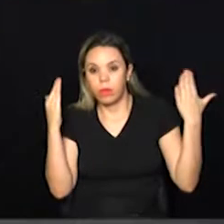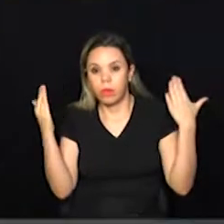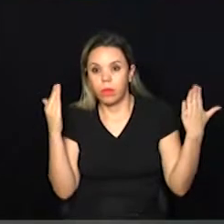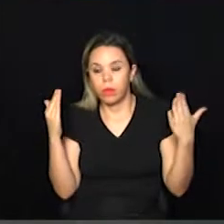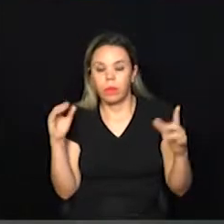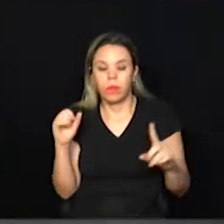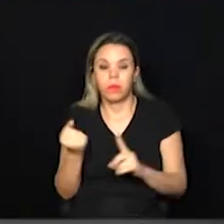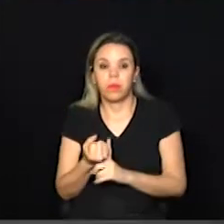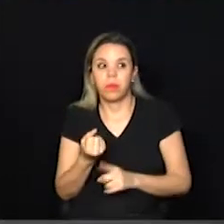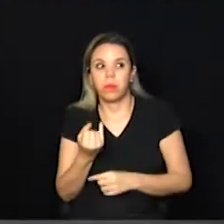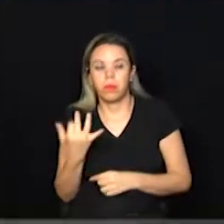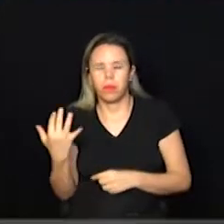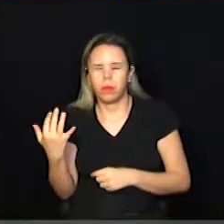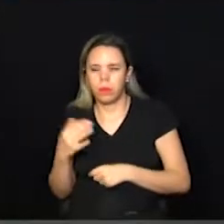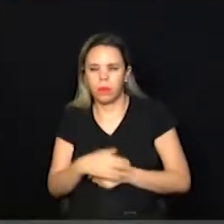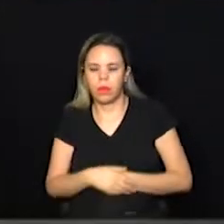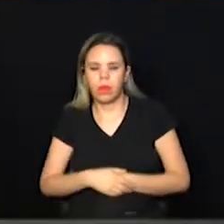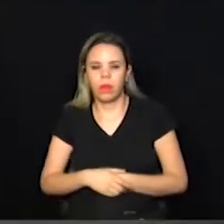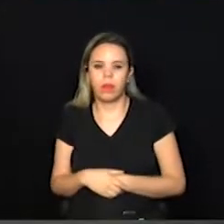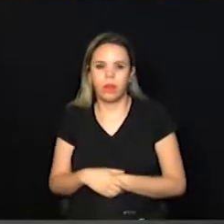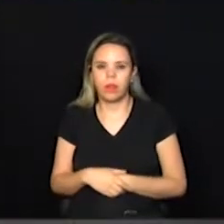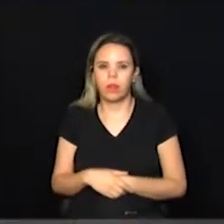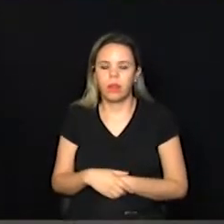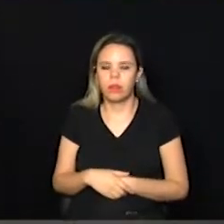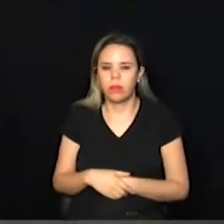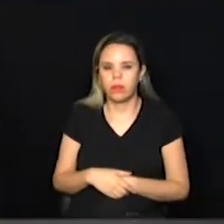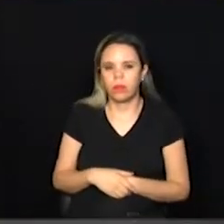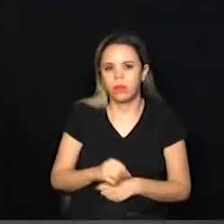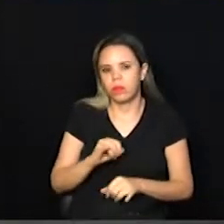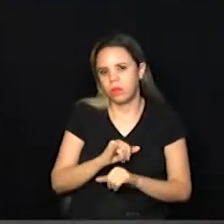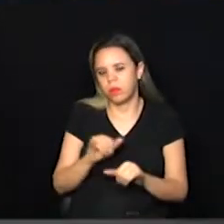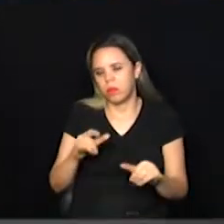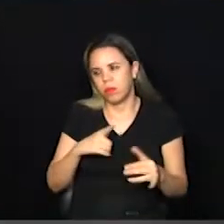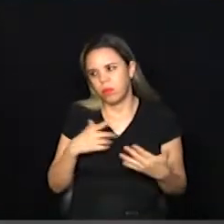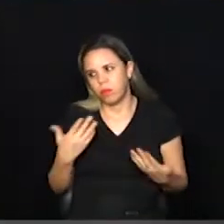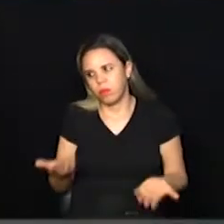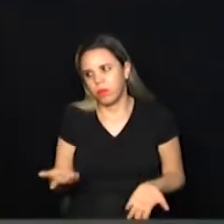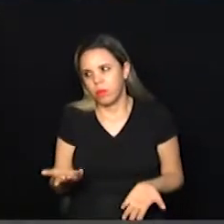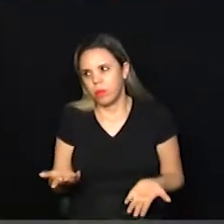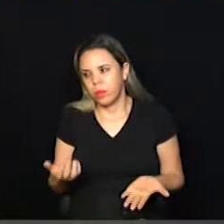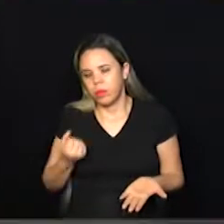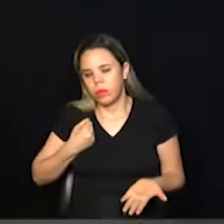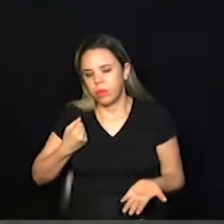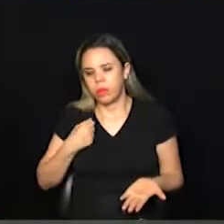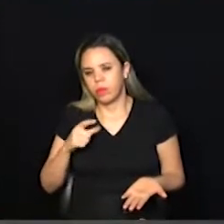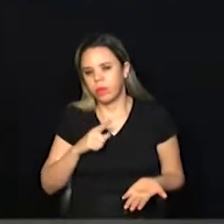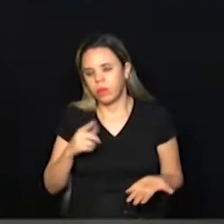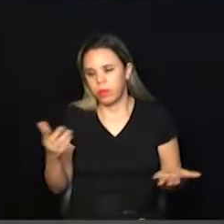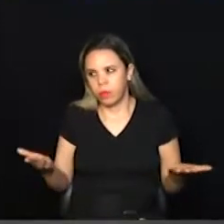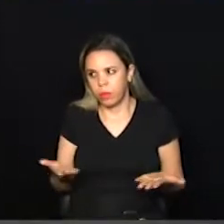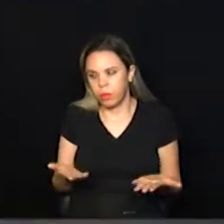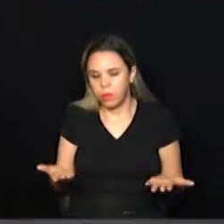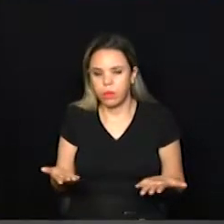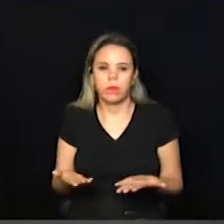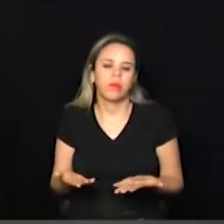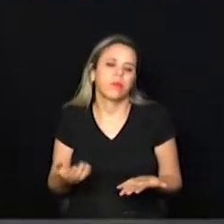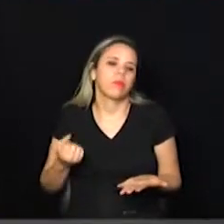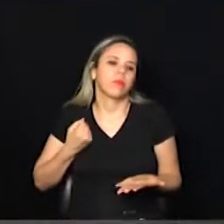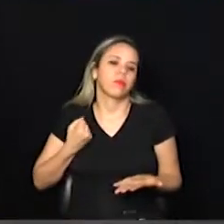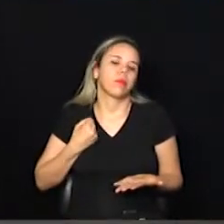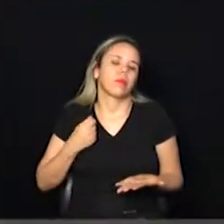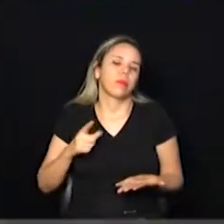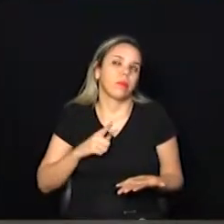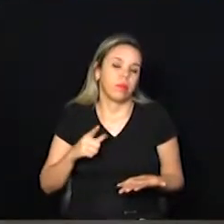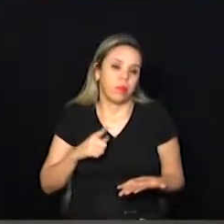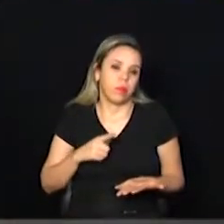assistentes sociais, se há inclusive advogadas, qual é o número que nós temos hoje, qual é o número que nós